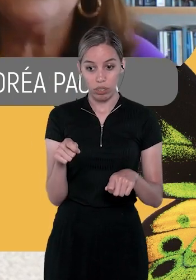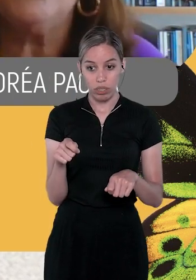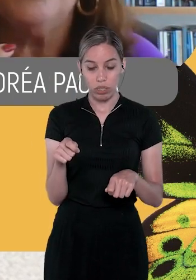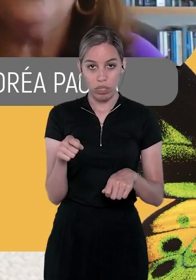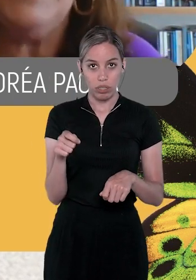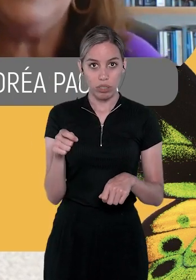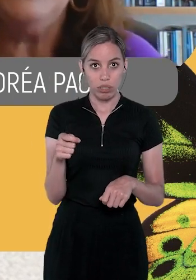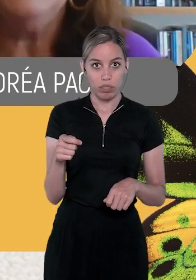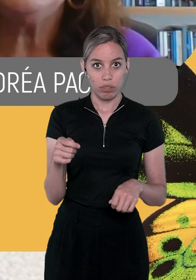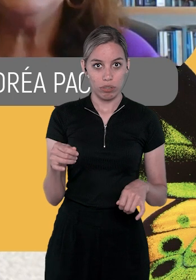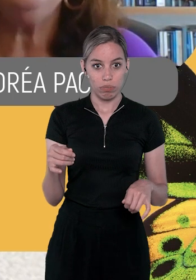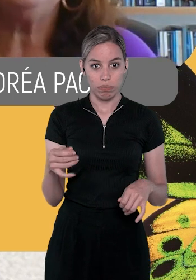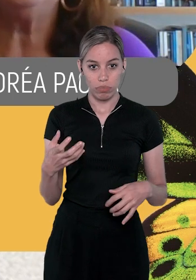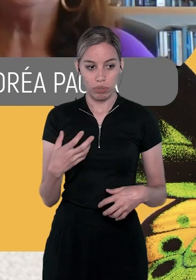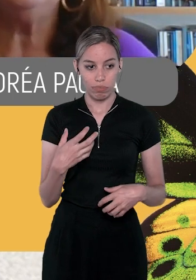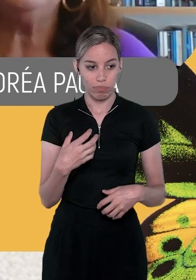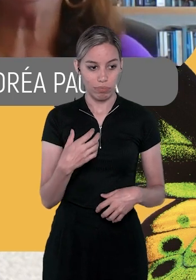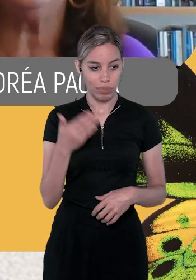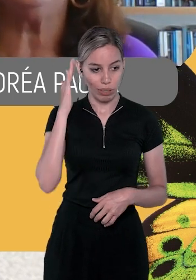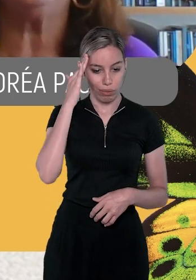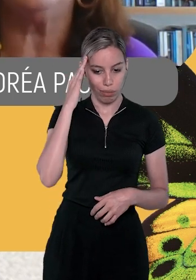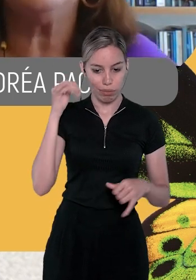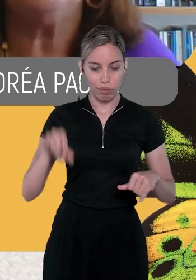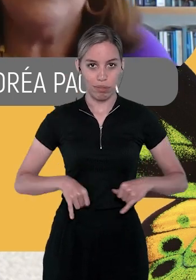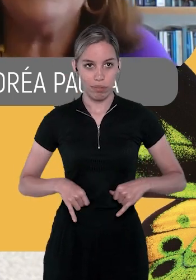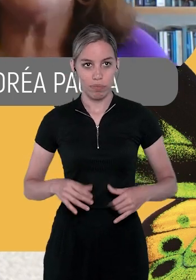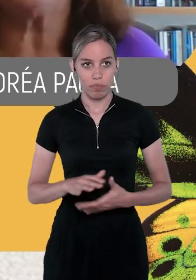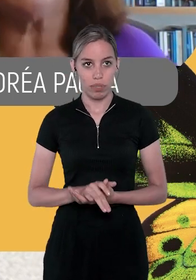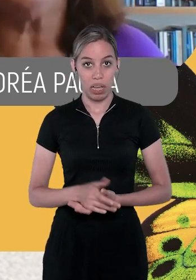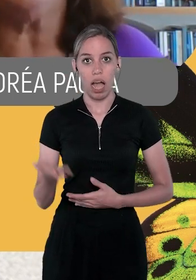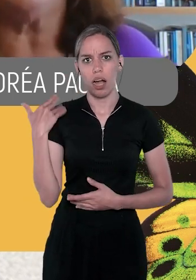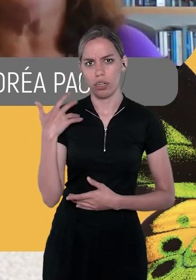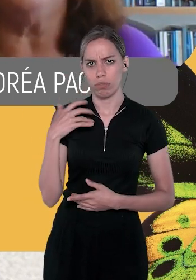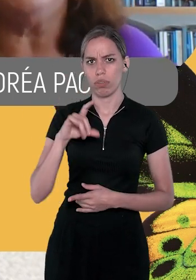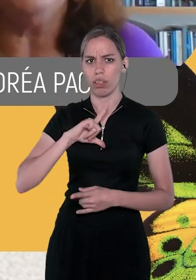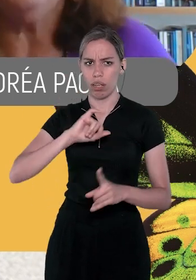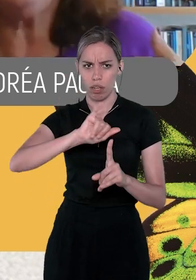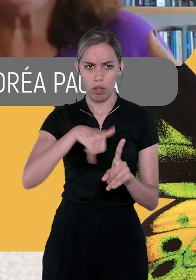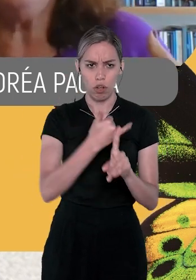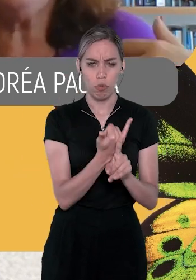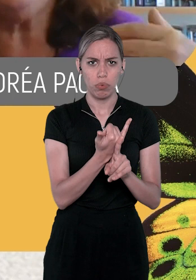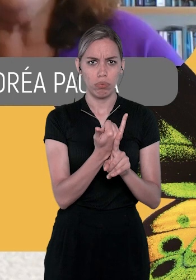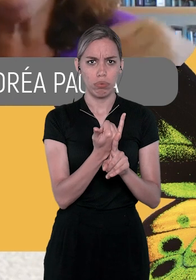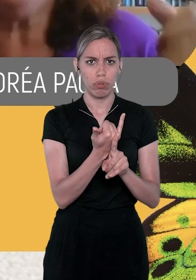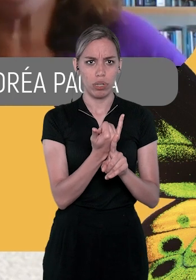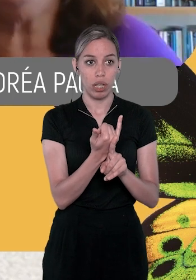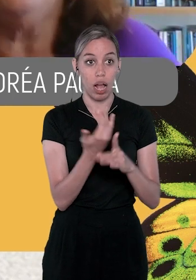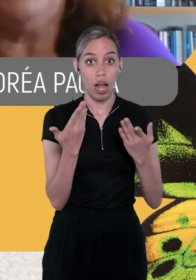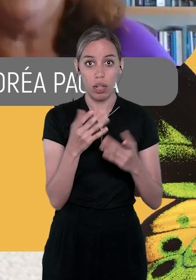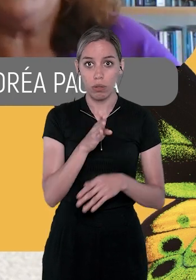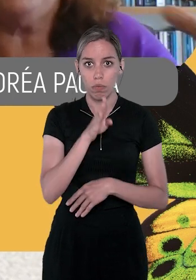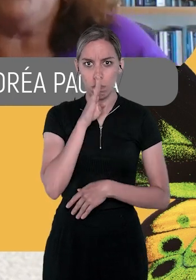claro que o bullying sempre existiu e era silenciado. Que bom que a gente consegue falar do bullying. Mas eu sempre fui a gorda